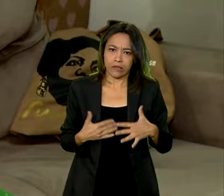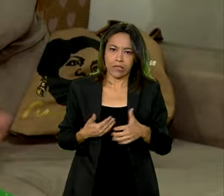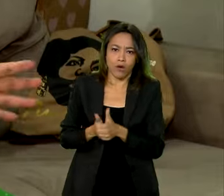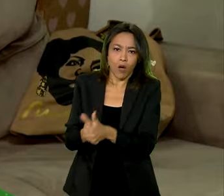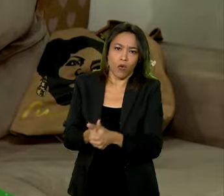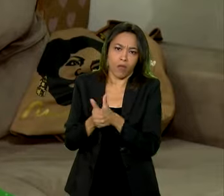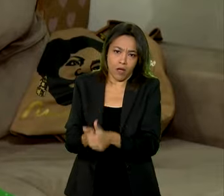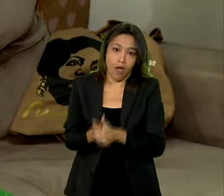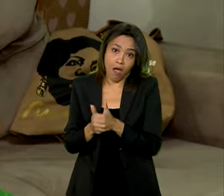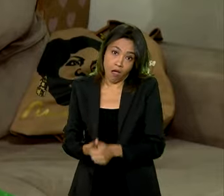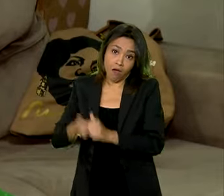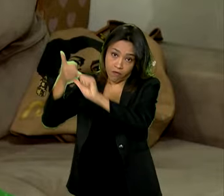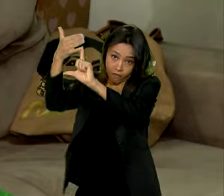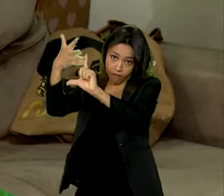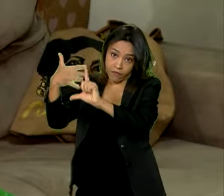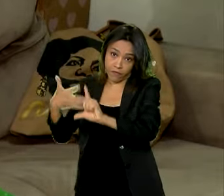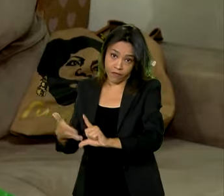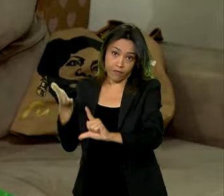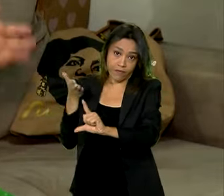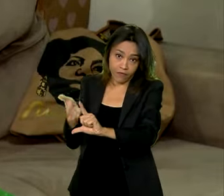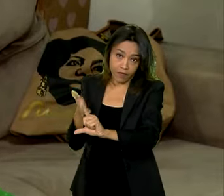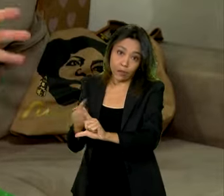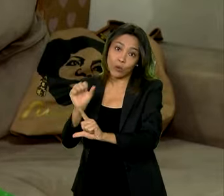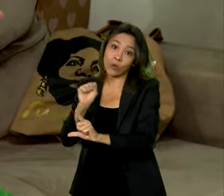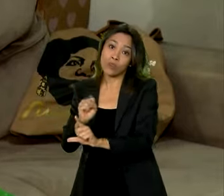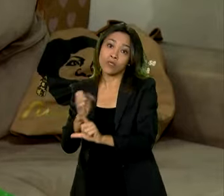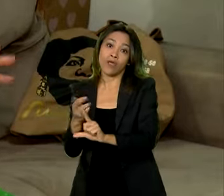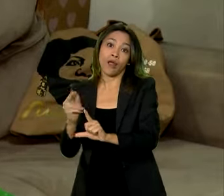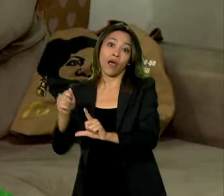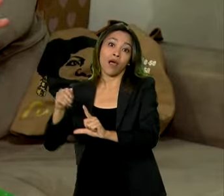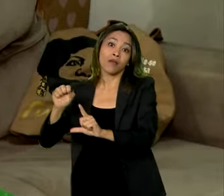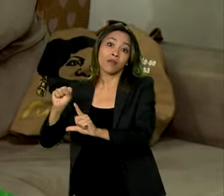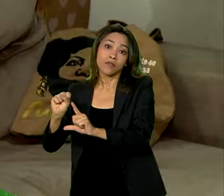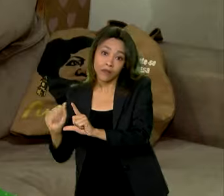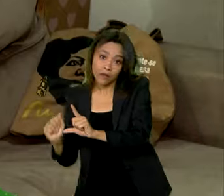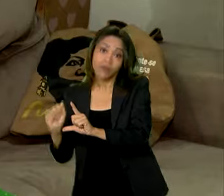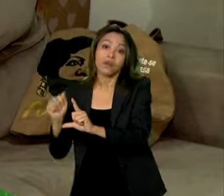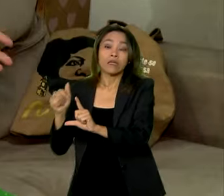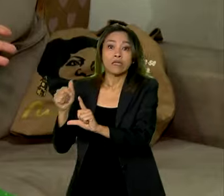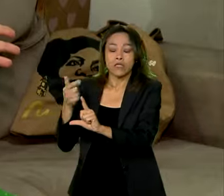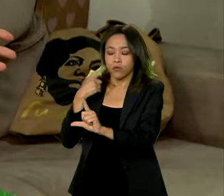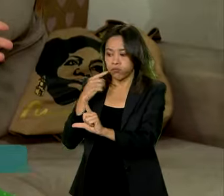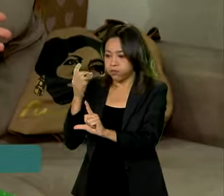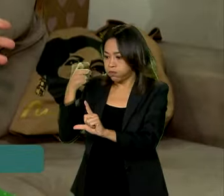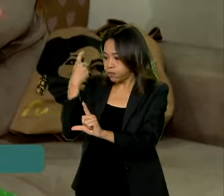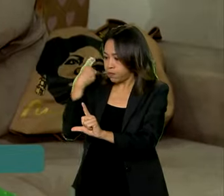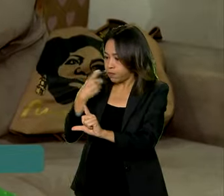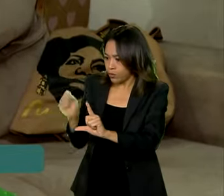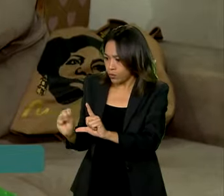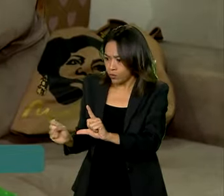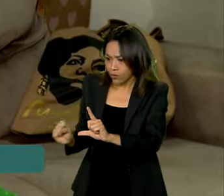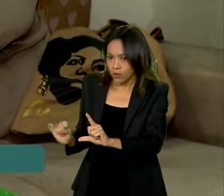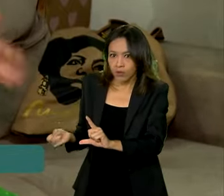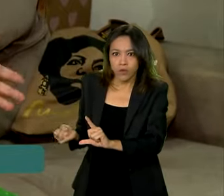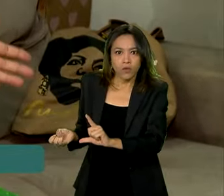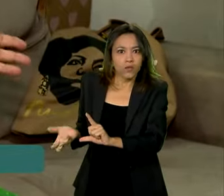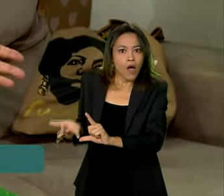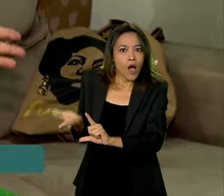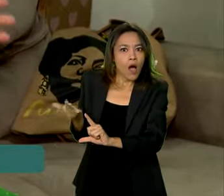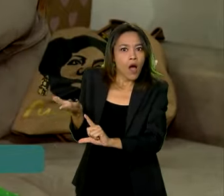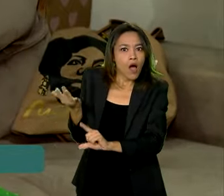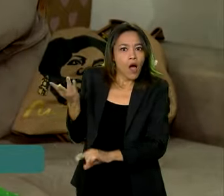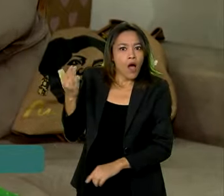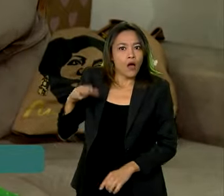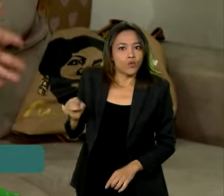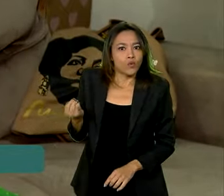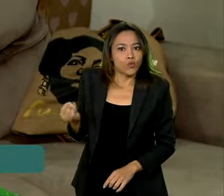próprio Serasa, pelo aplicativo do Serasa, e me preocupava muito o fato de ter uns juros muito alto. E aí, na plataforma do